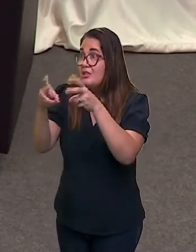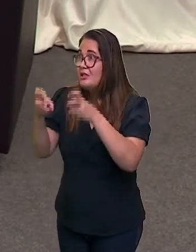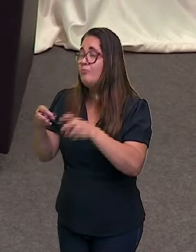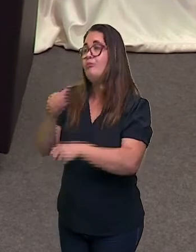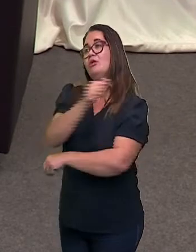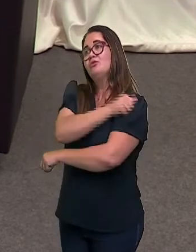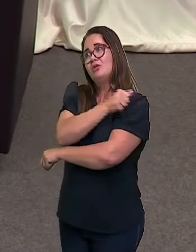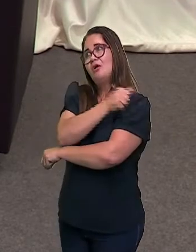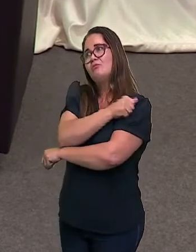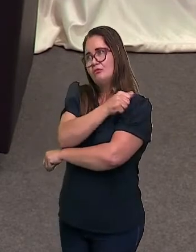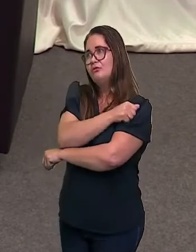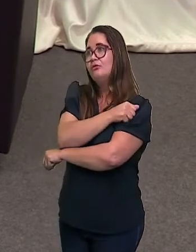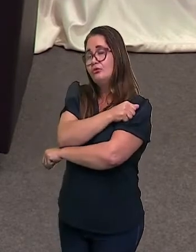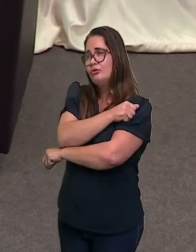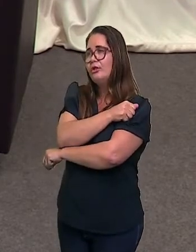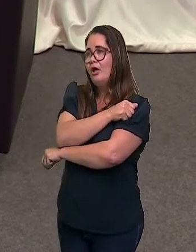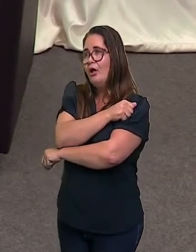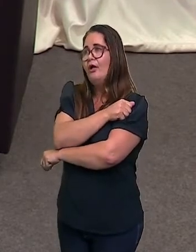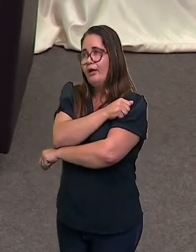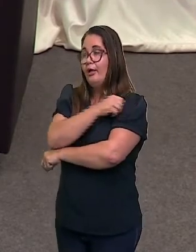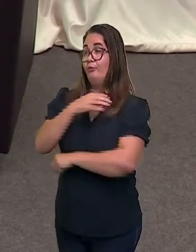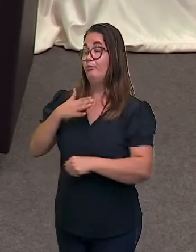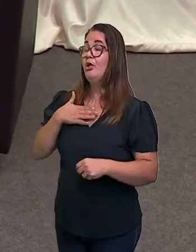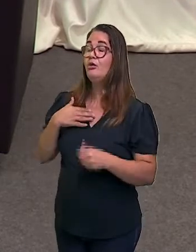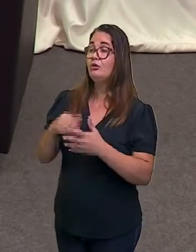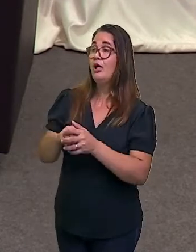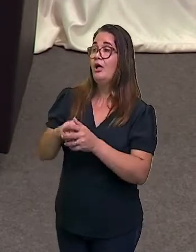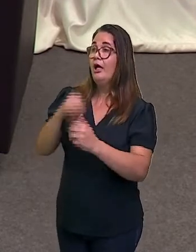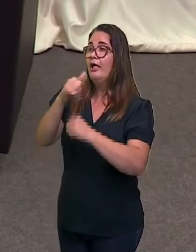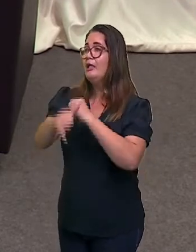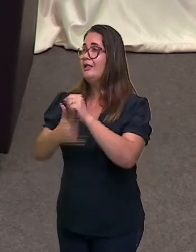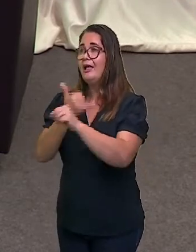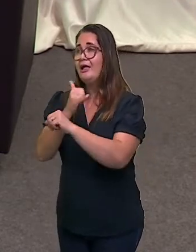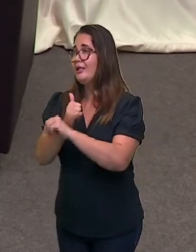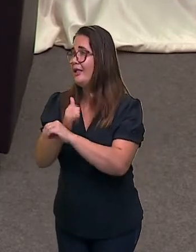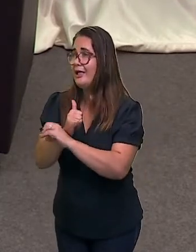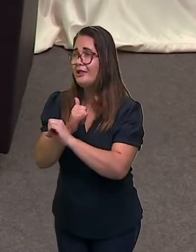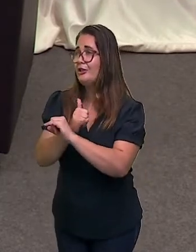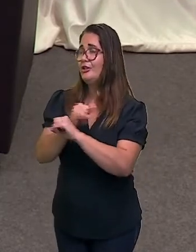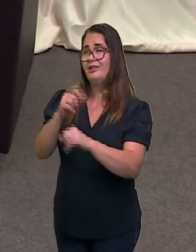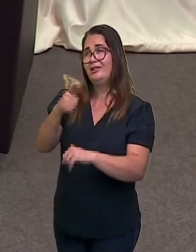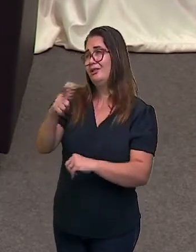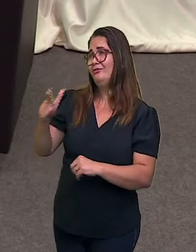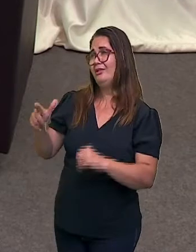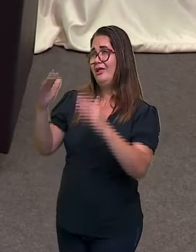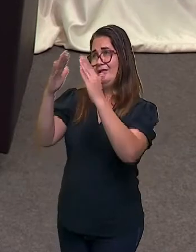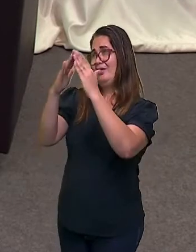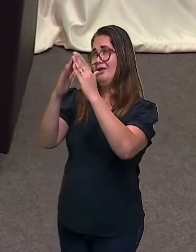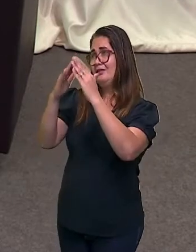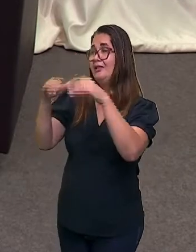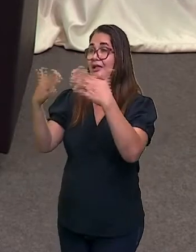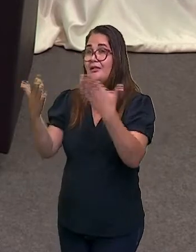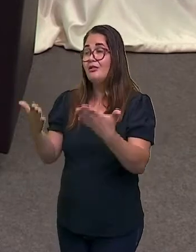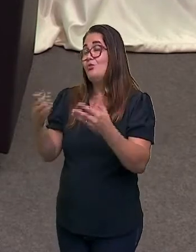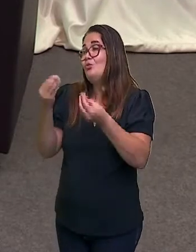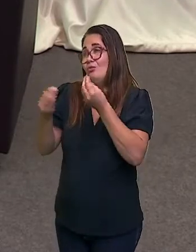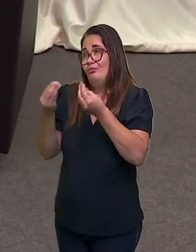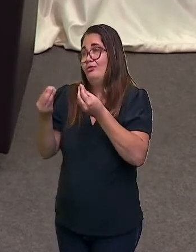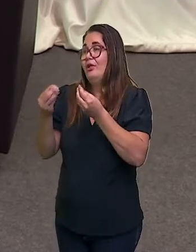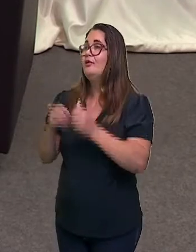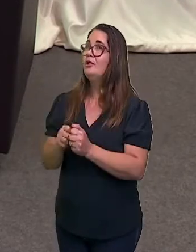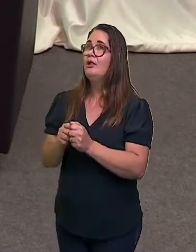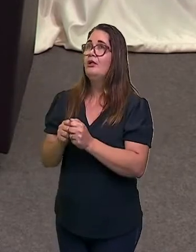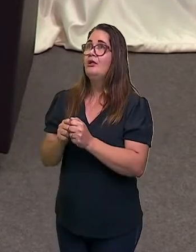internet de qualidade e outros, eles não têm nenhum aparelho celular para as ligações normais.